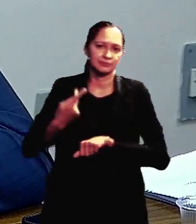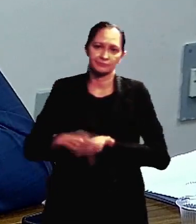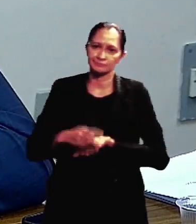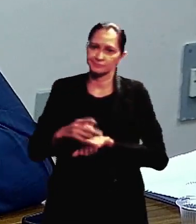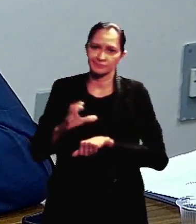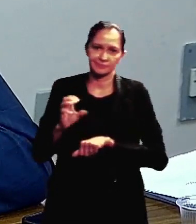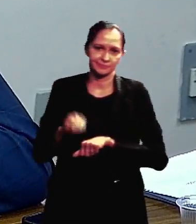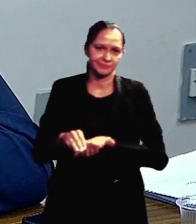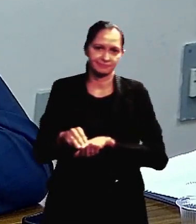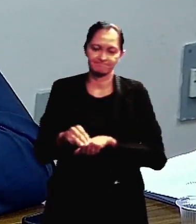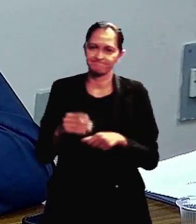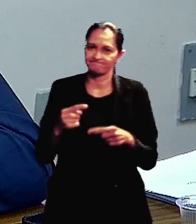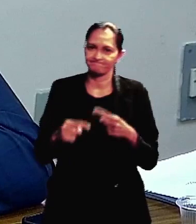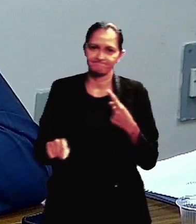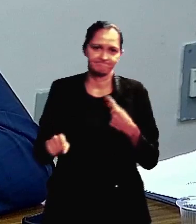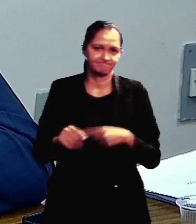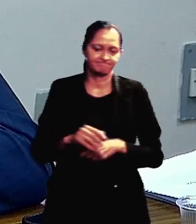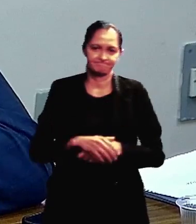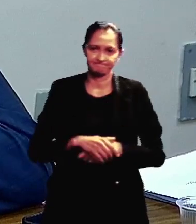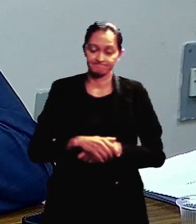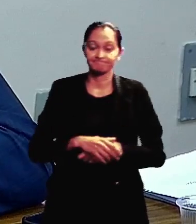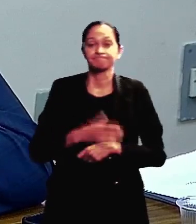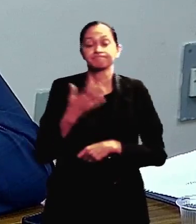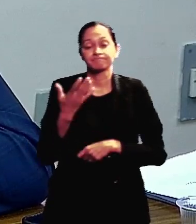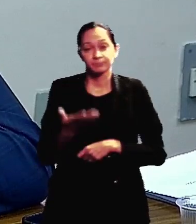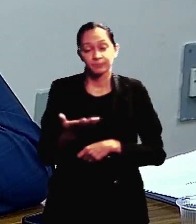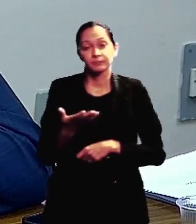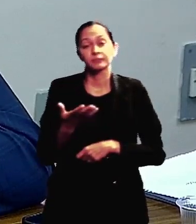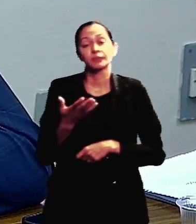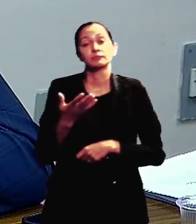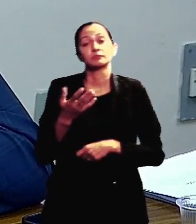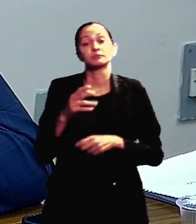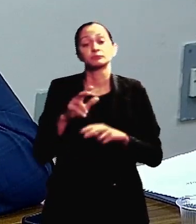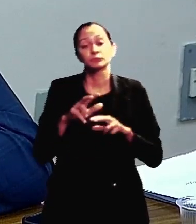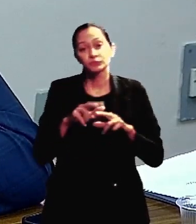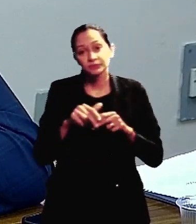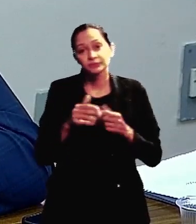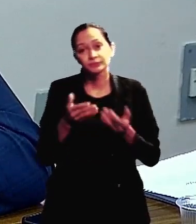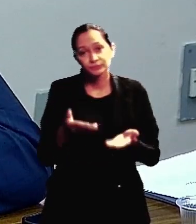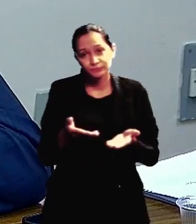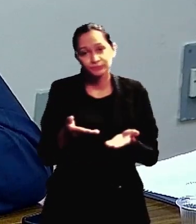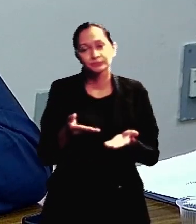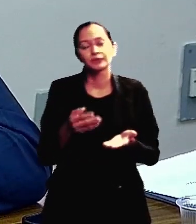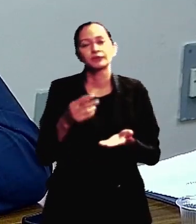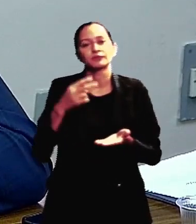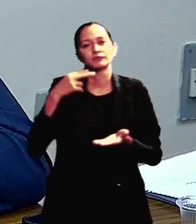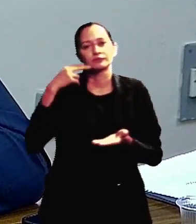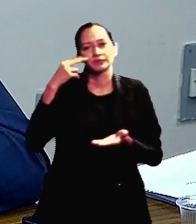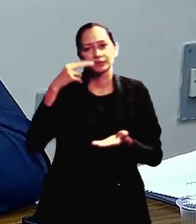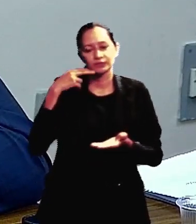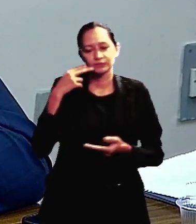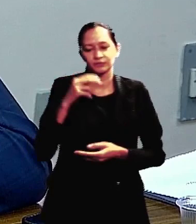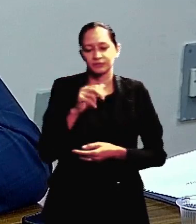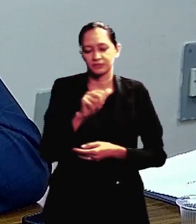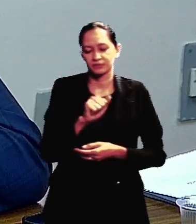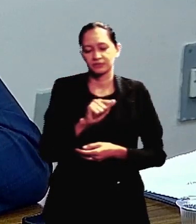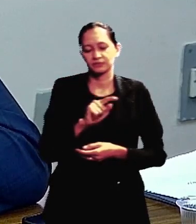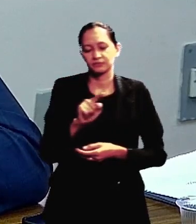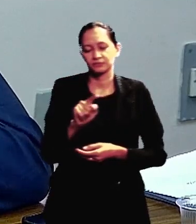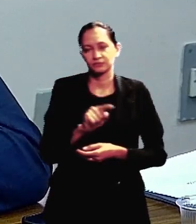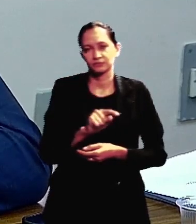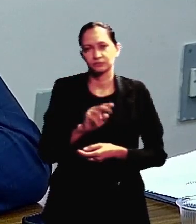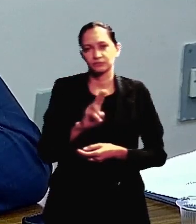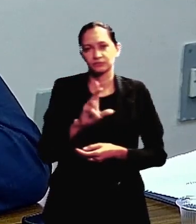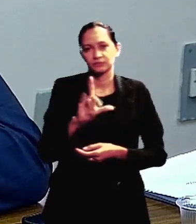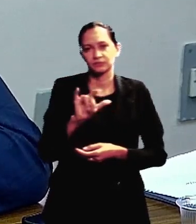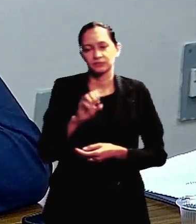casa. Diante disso, eu tenho certeza que o vereador Pedro Azulinho fez um voto político sobre a